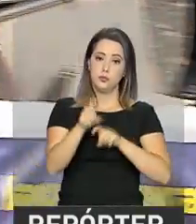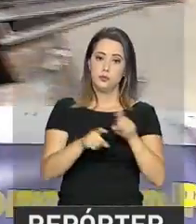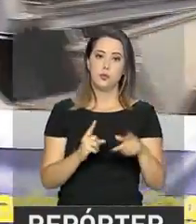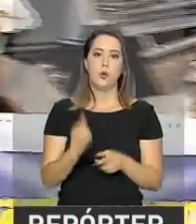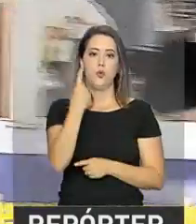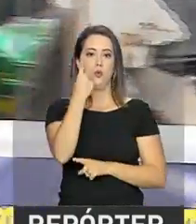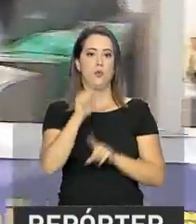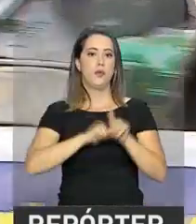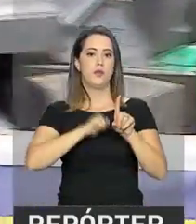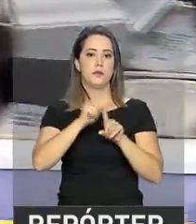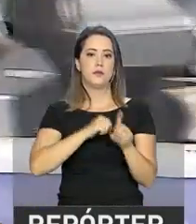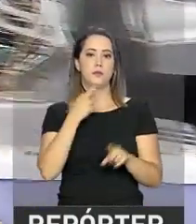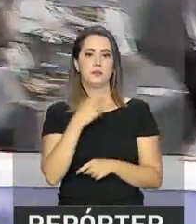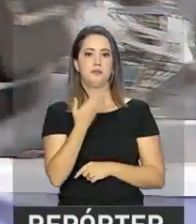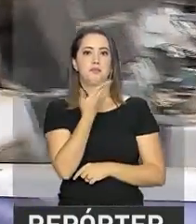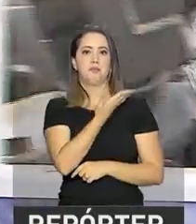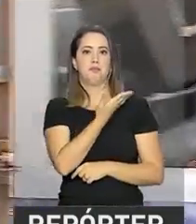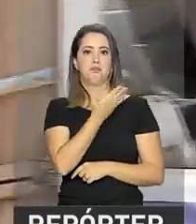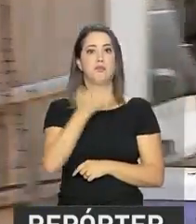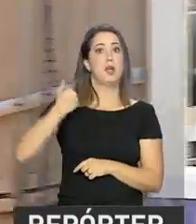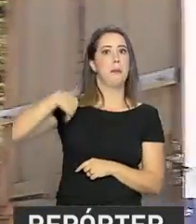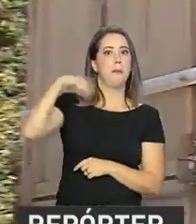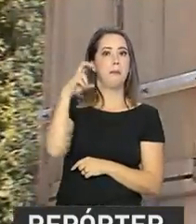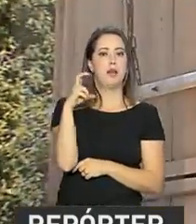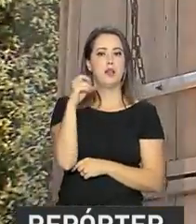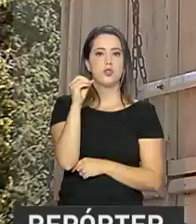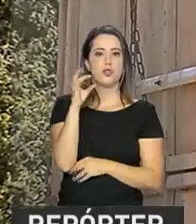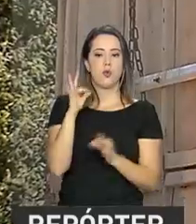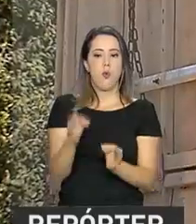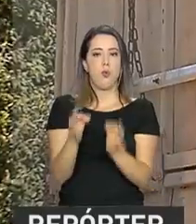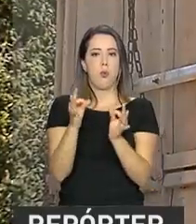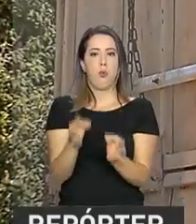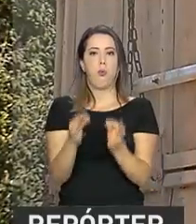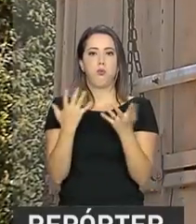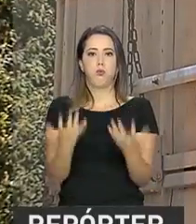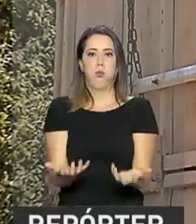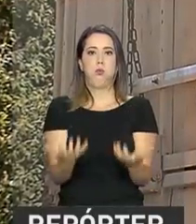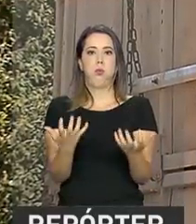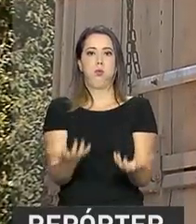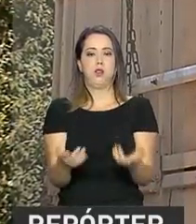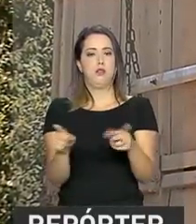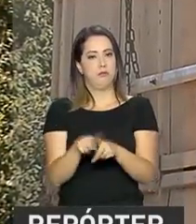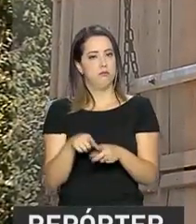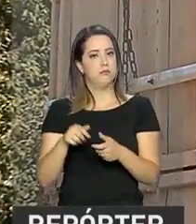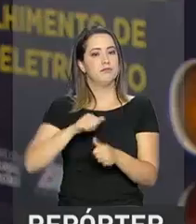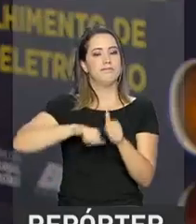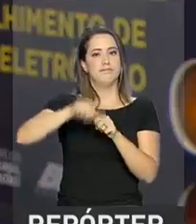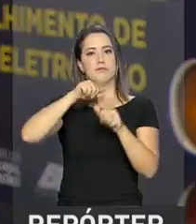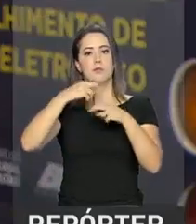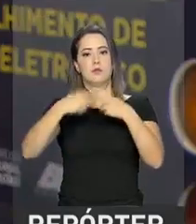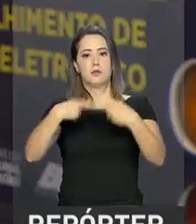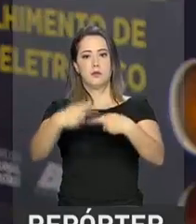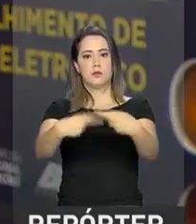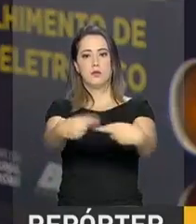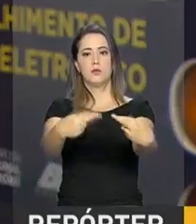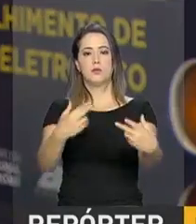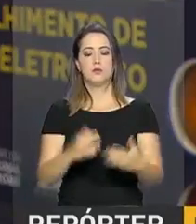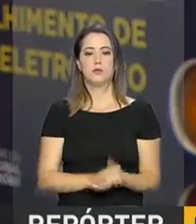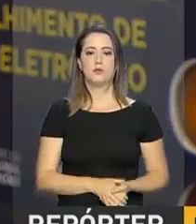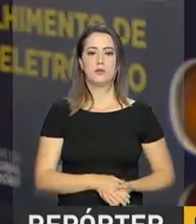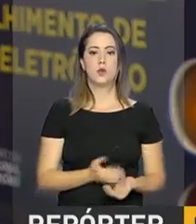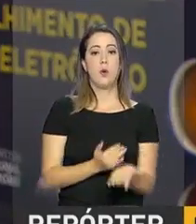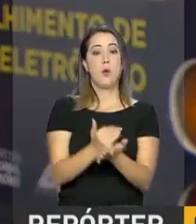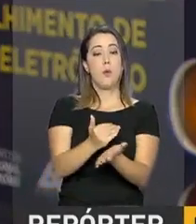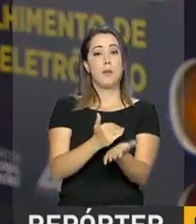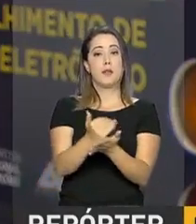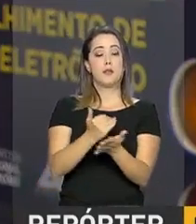mês o resultado é de mais de 50 toneladas de lixo recolhidos para reciclagem desde que a gente começou essa campanha